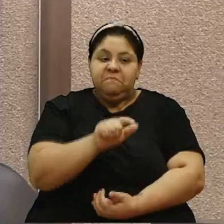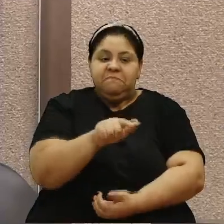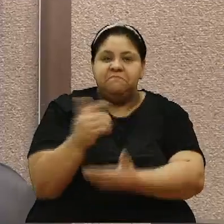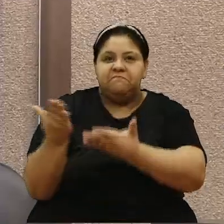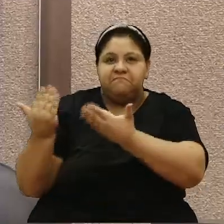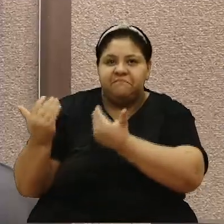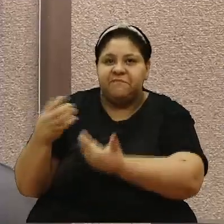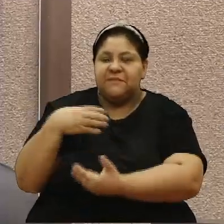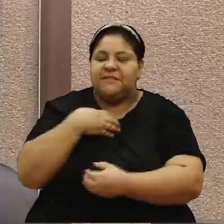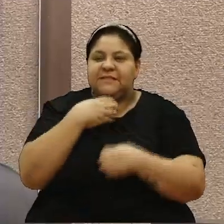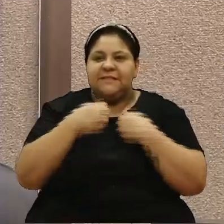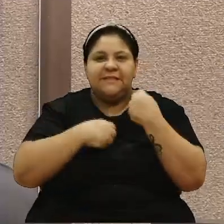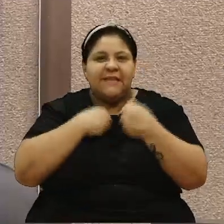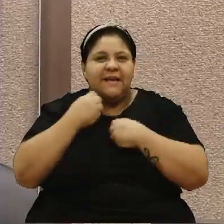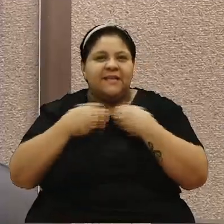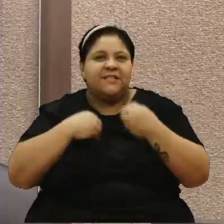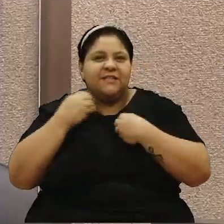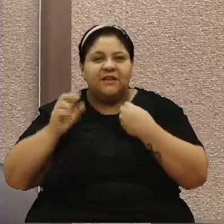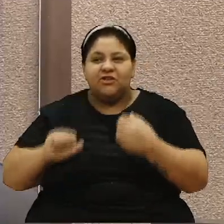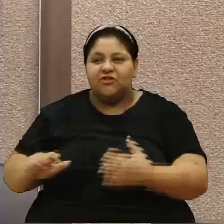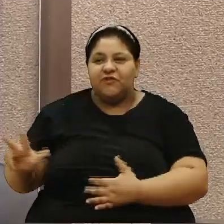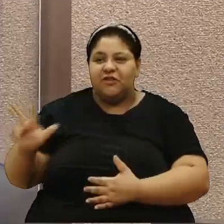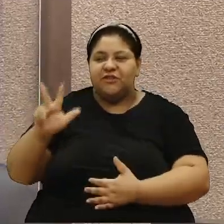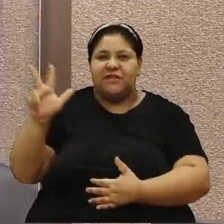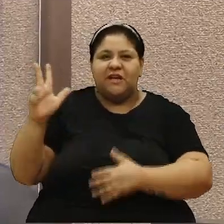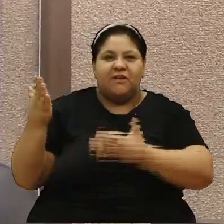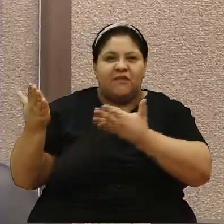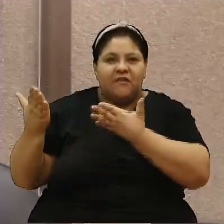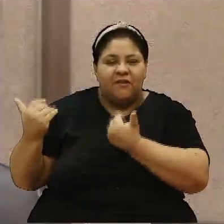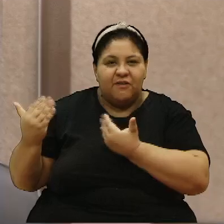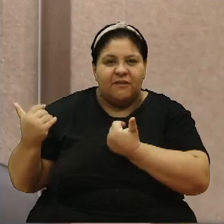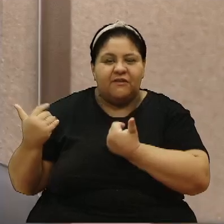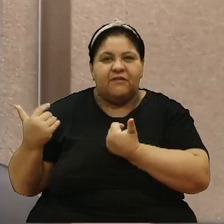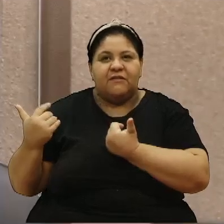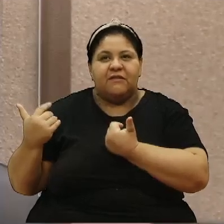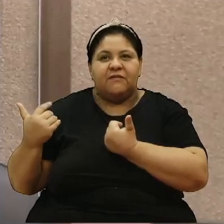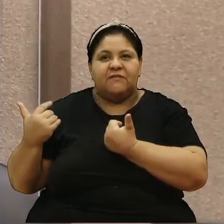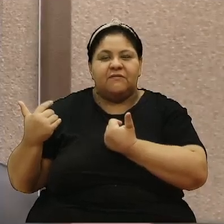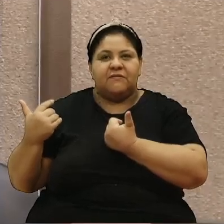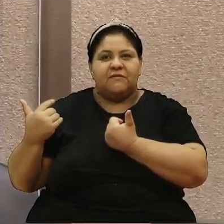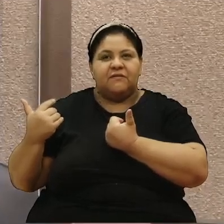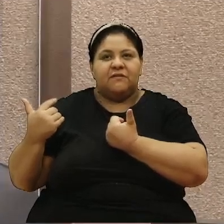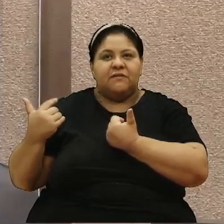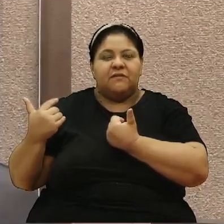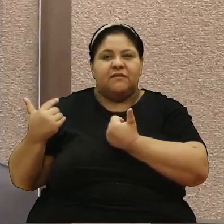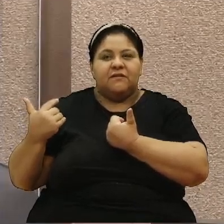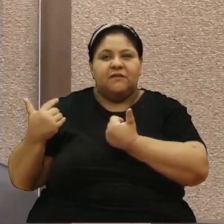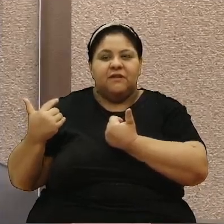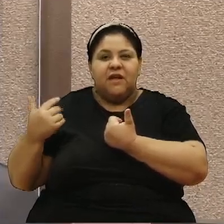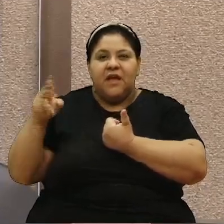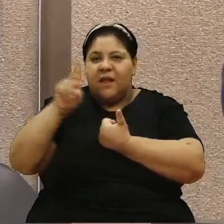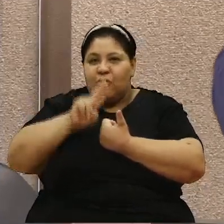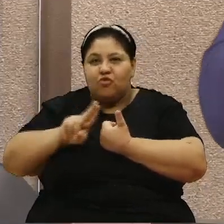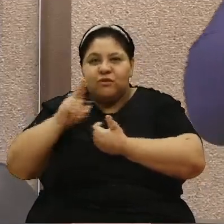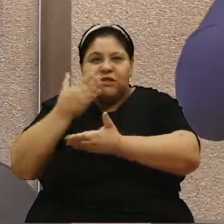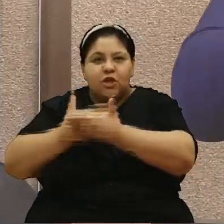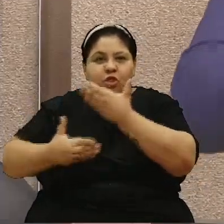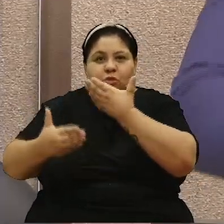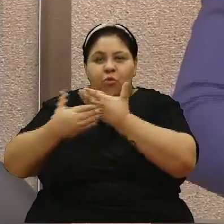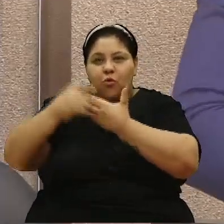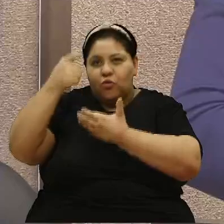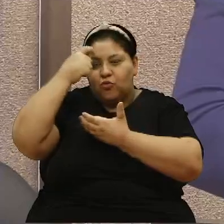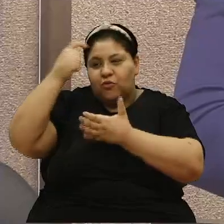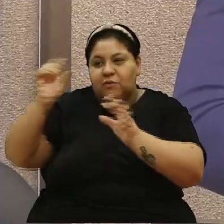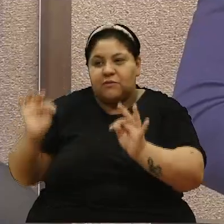sente valorizado, é onde aquele jovem ele coloca todo o conhecimento técnico profissional dele para